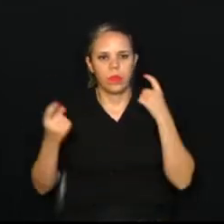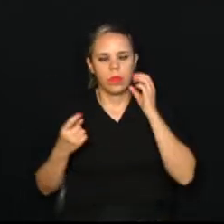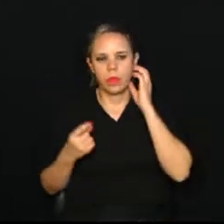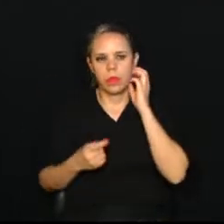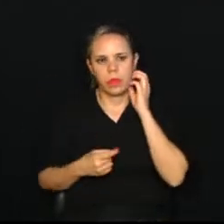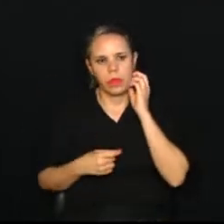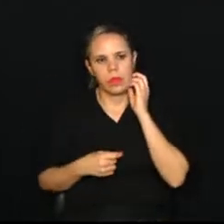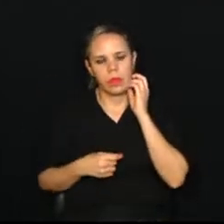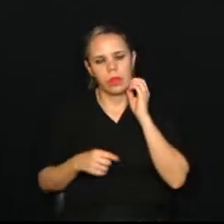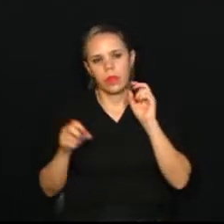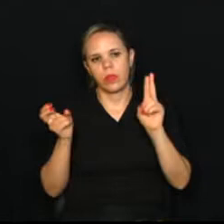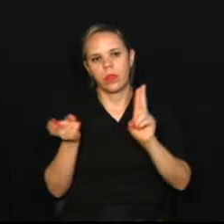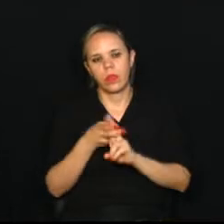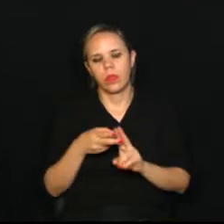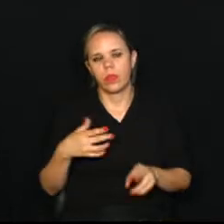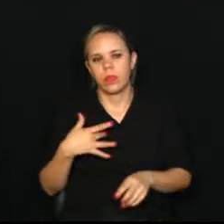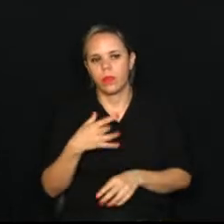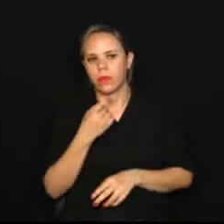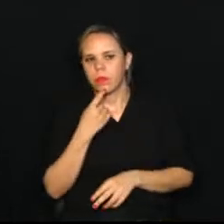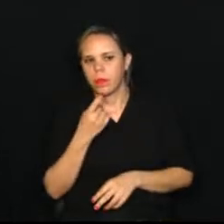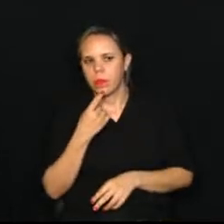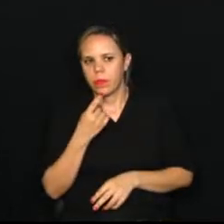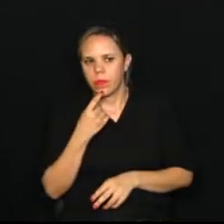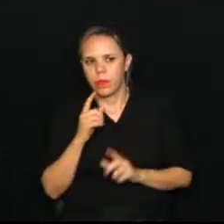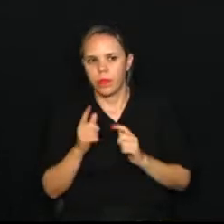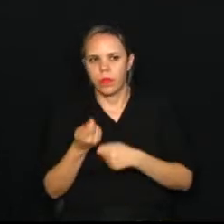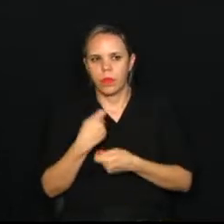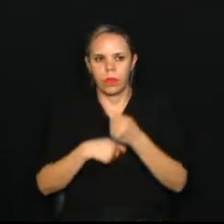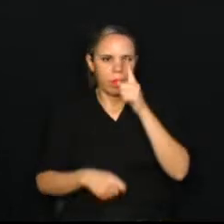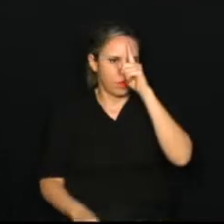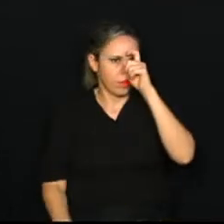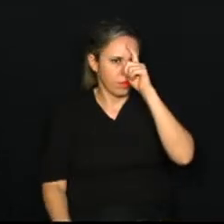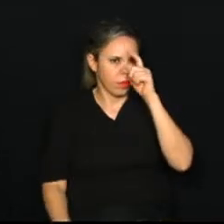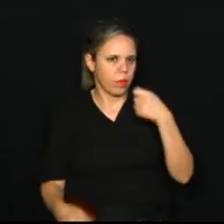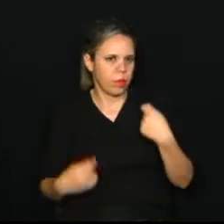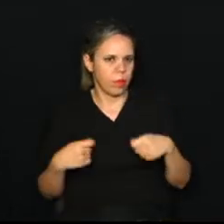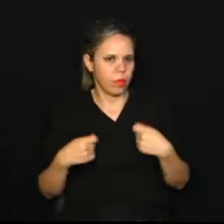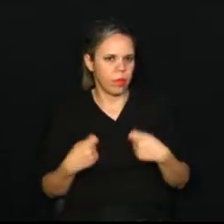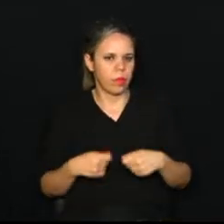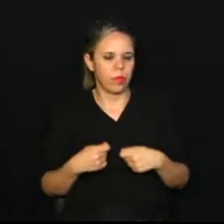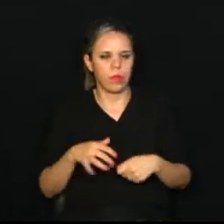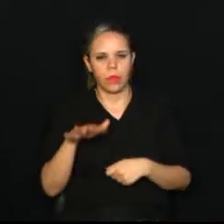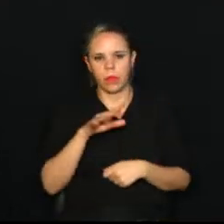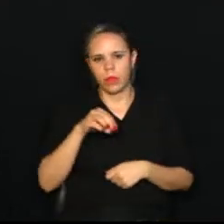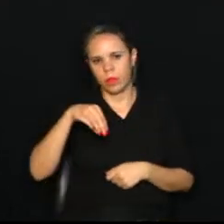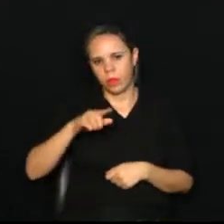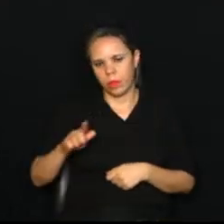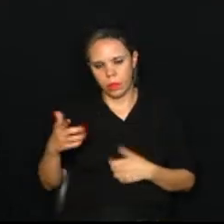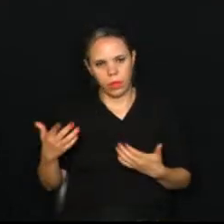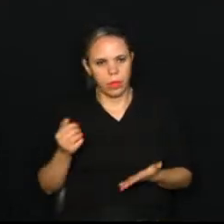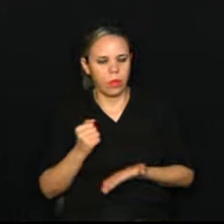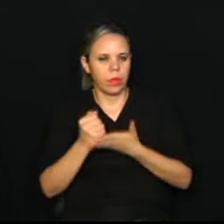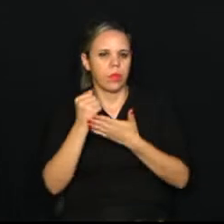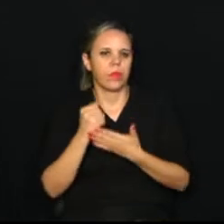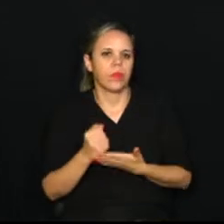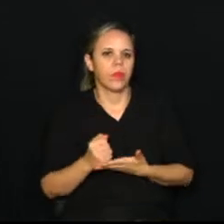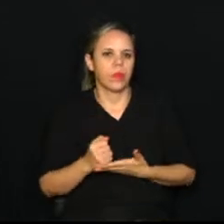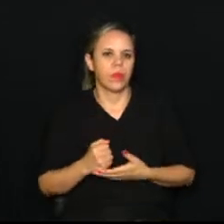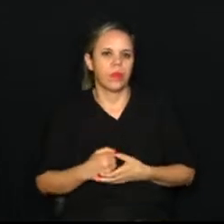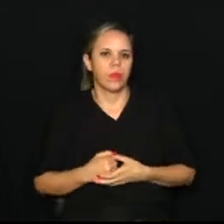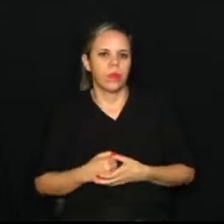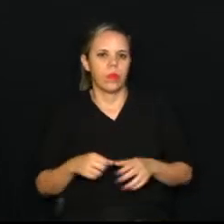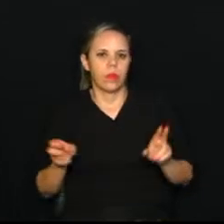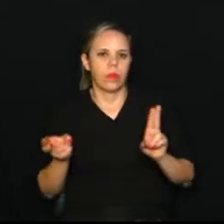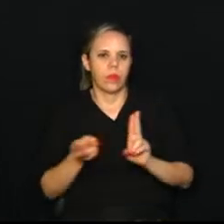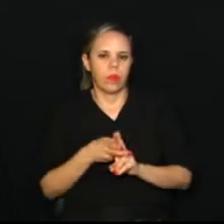o sistema de saúde de Campinas, e a gestão hospitalar, de uma forma geral, ajudando o Mário Gatti e o